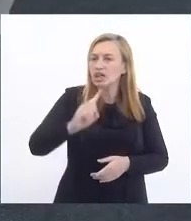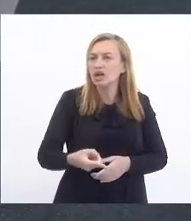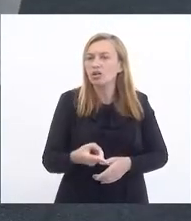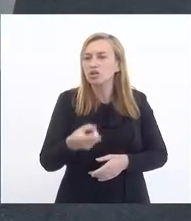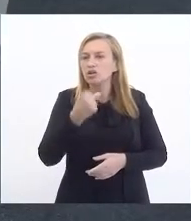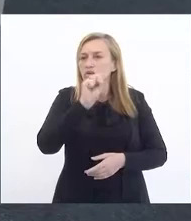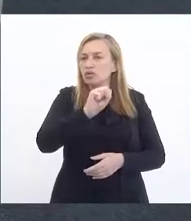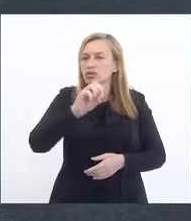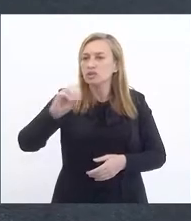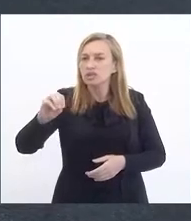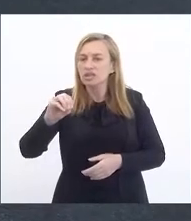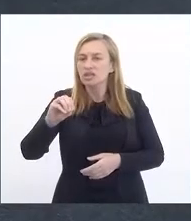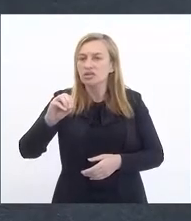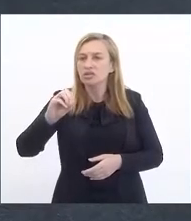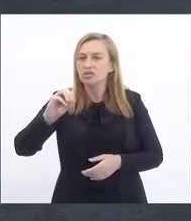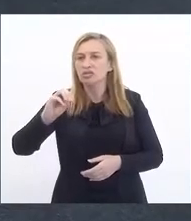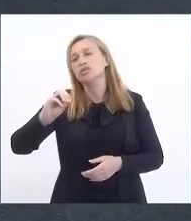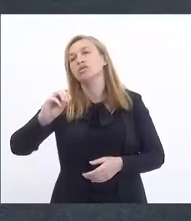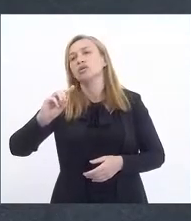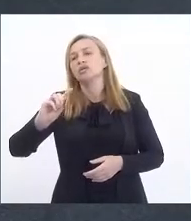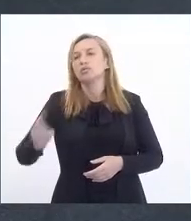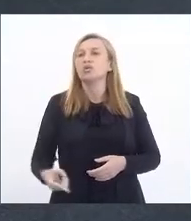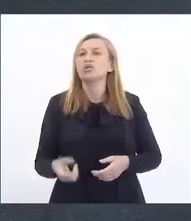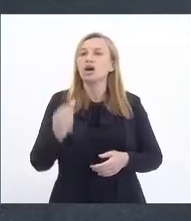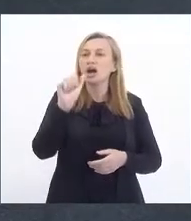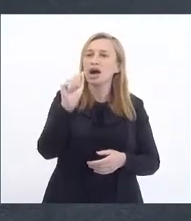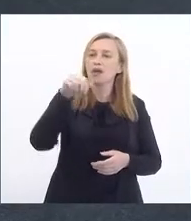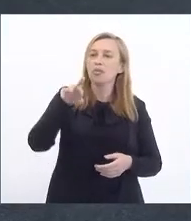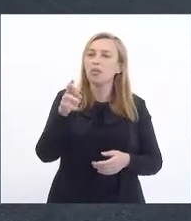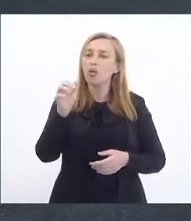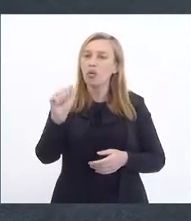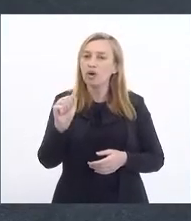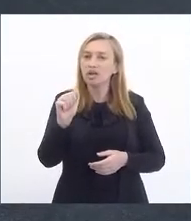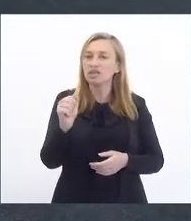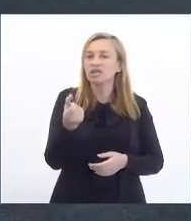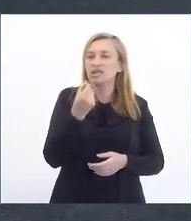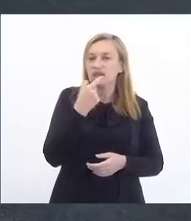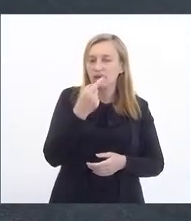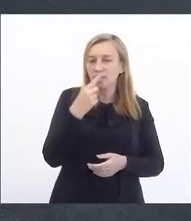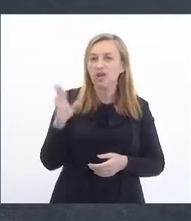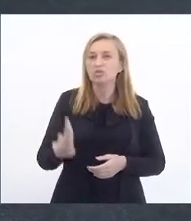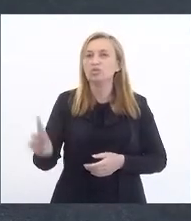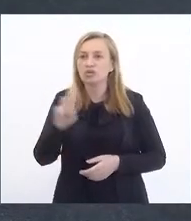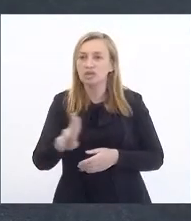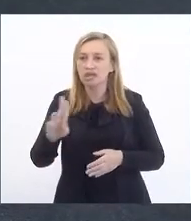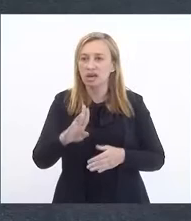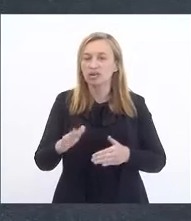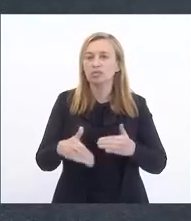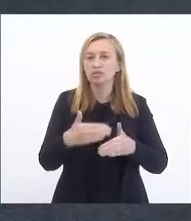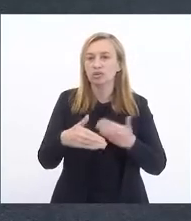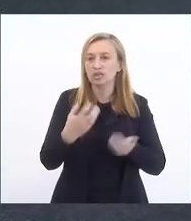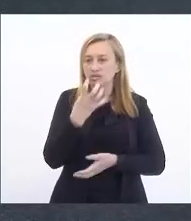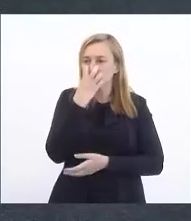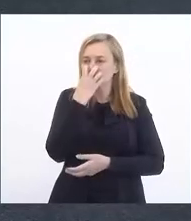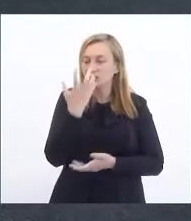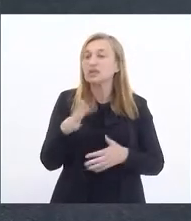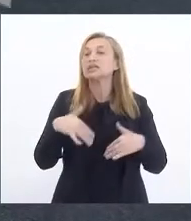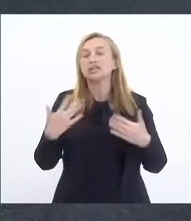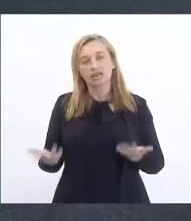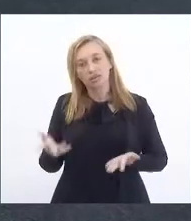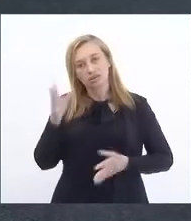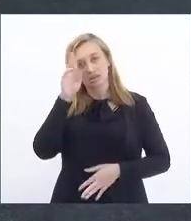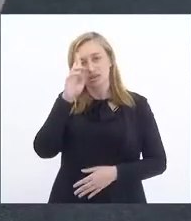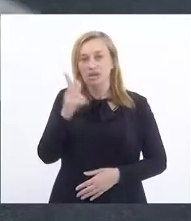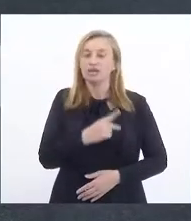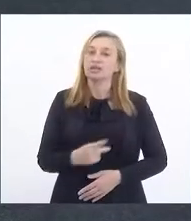800 mil ampolas de remédios utilizados e necessários para o processo de intubação então senhora